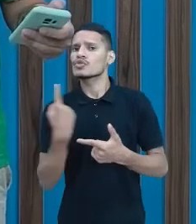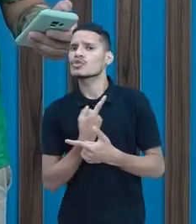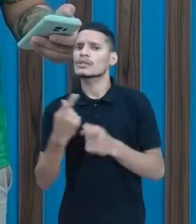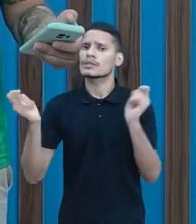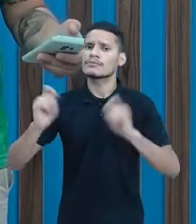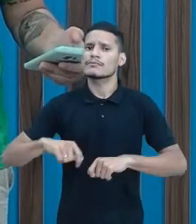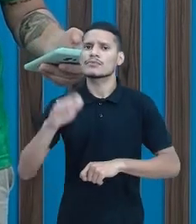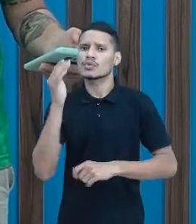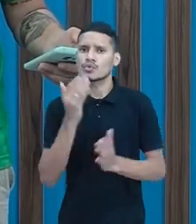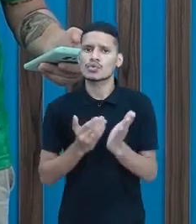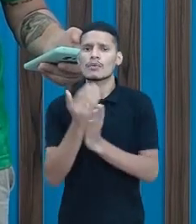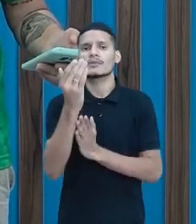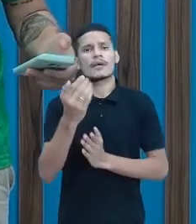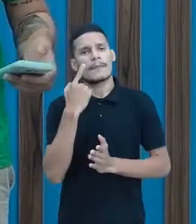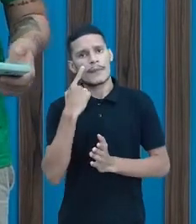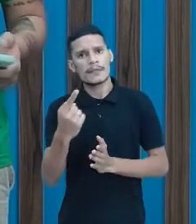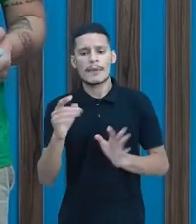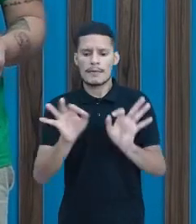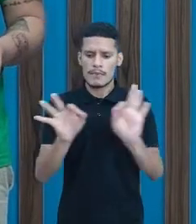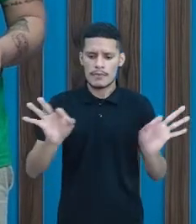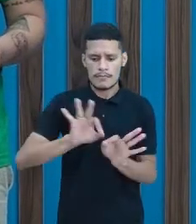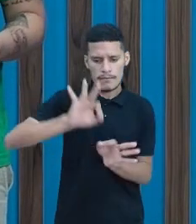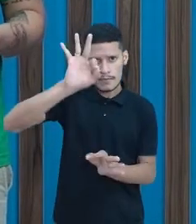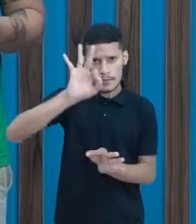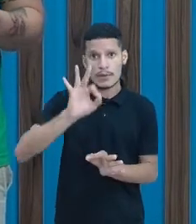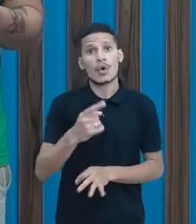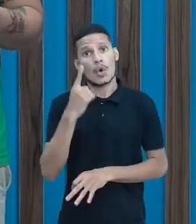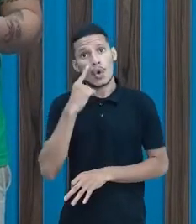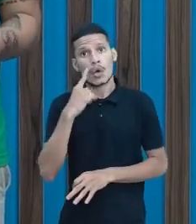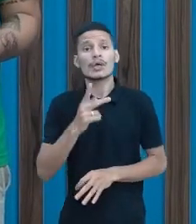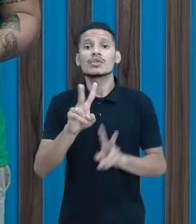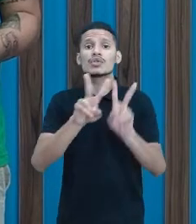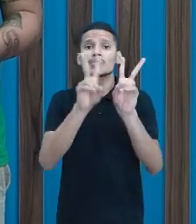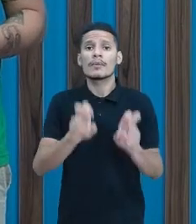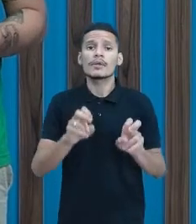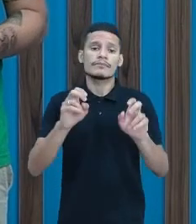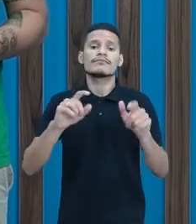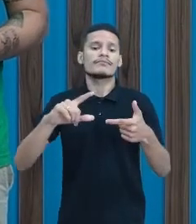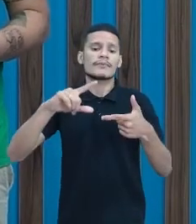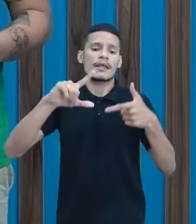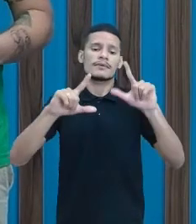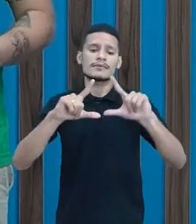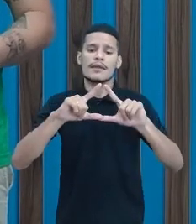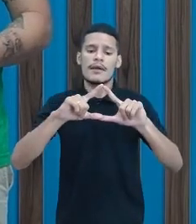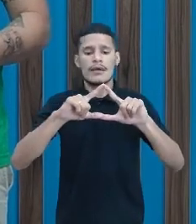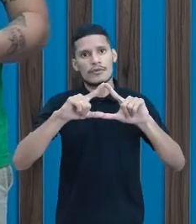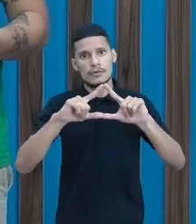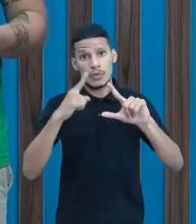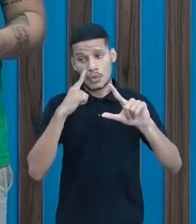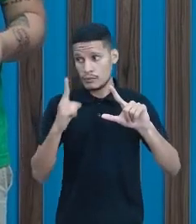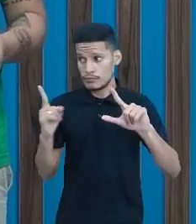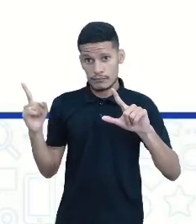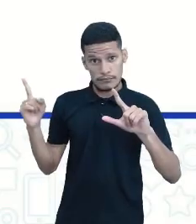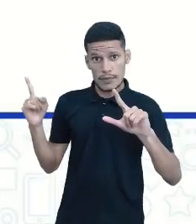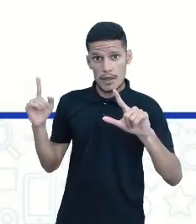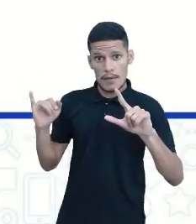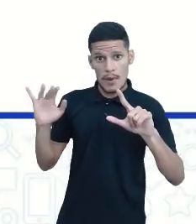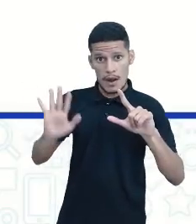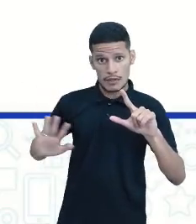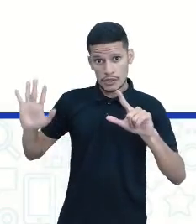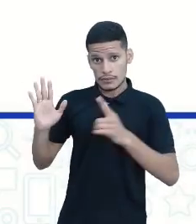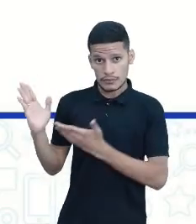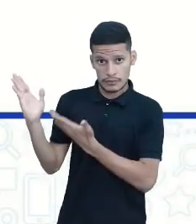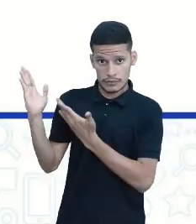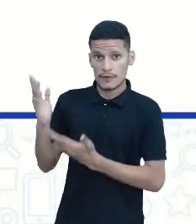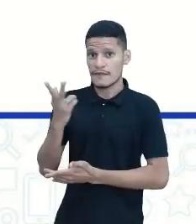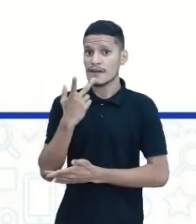as relações métricas, tá certo? Então, quando a gente fala de triângulo retângulo, veja aqui na tela que essa imagem aí, quando a gente fala